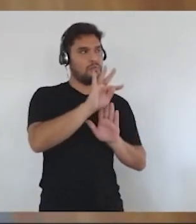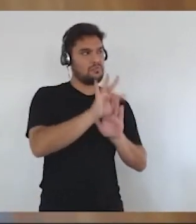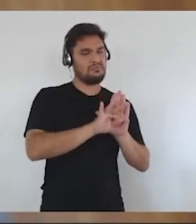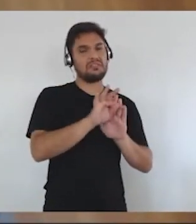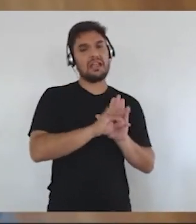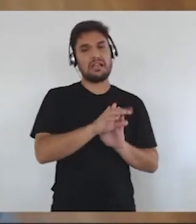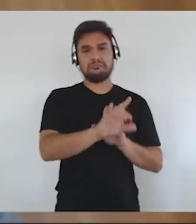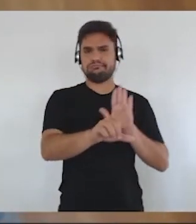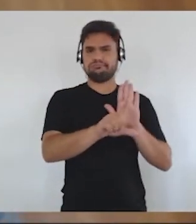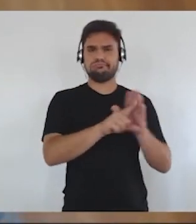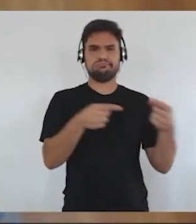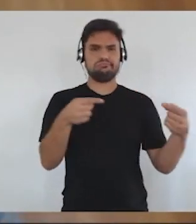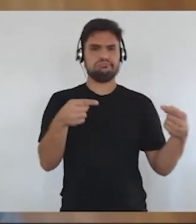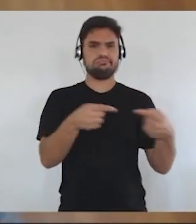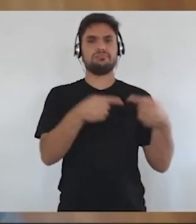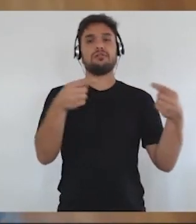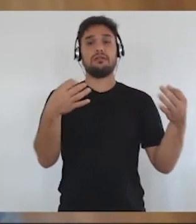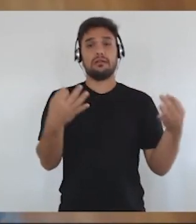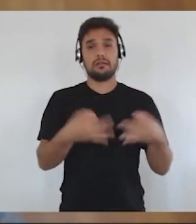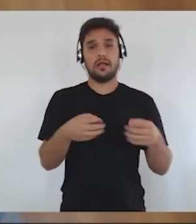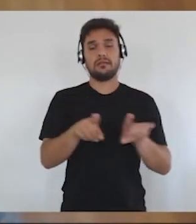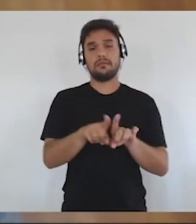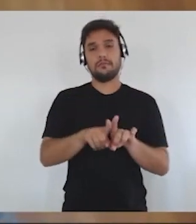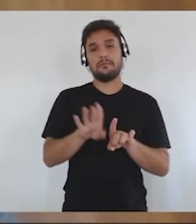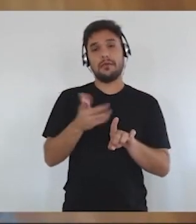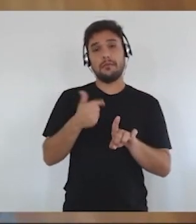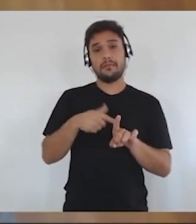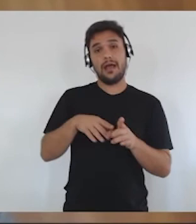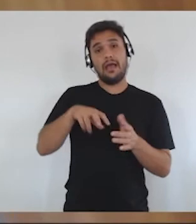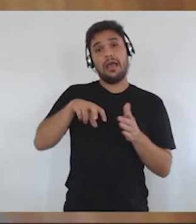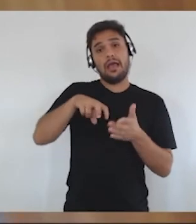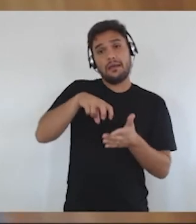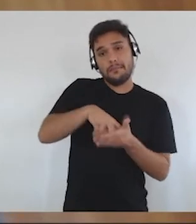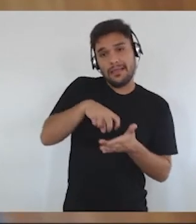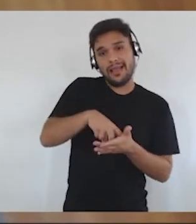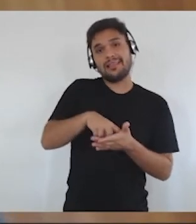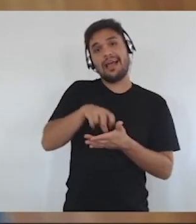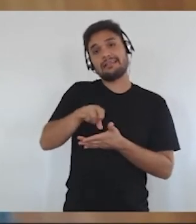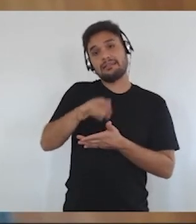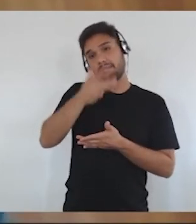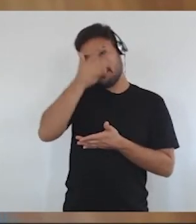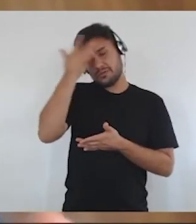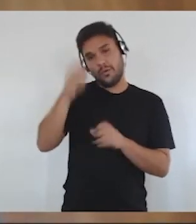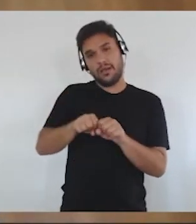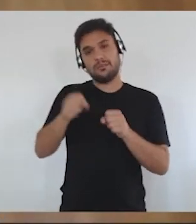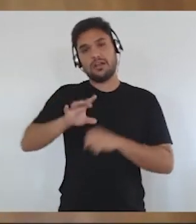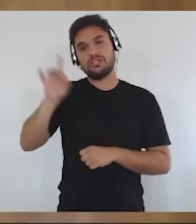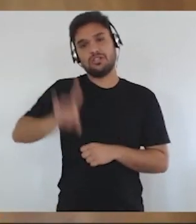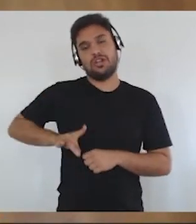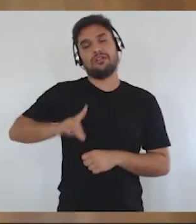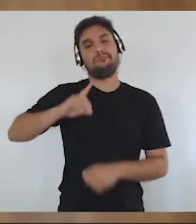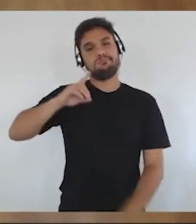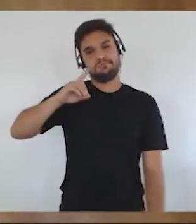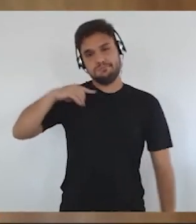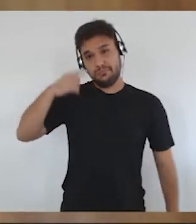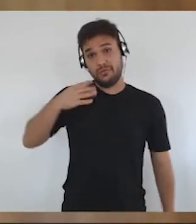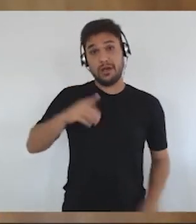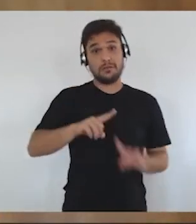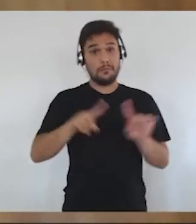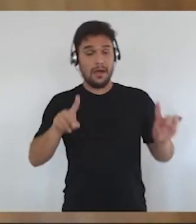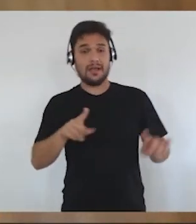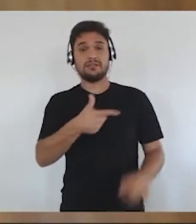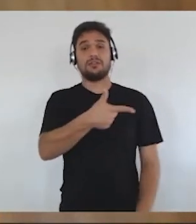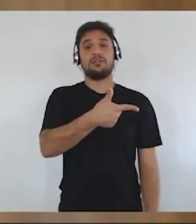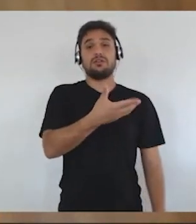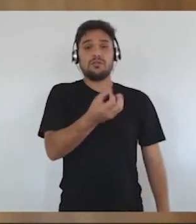que havia lá a previsão da criminalização da violação das prerrogativas. Mas essa luta, desde 2004, acabou por ser concretizada